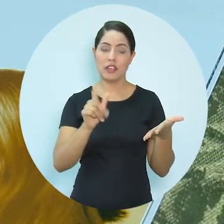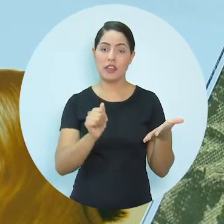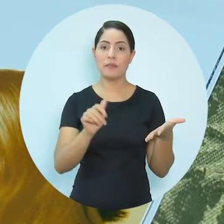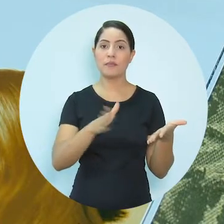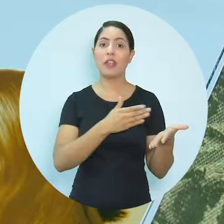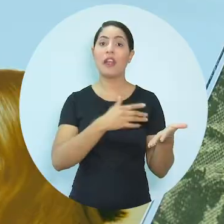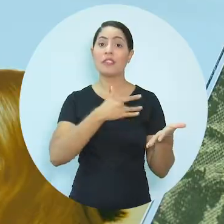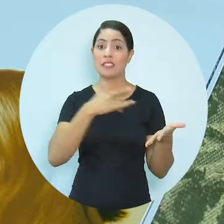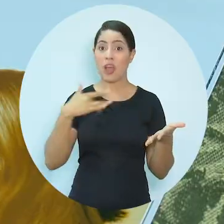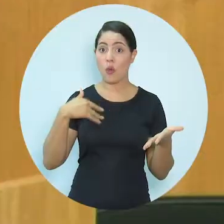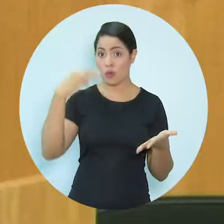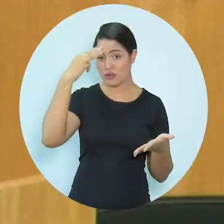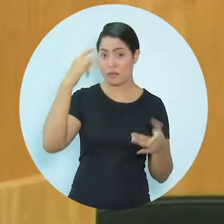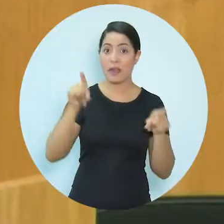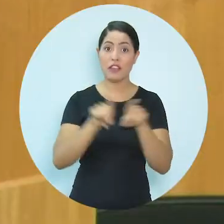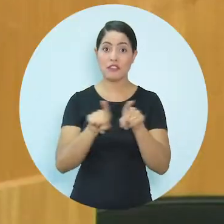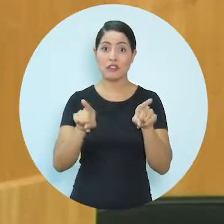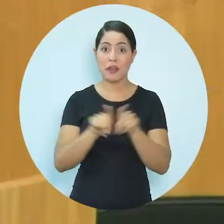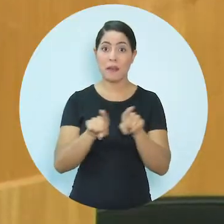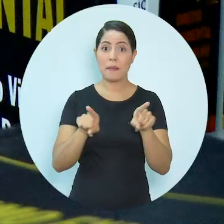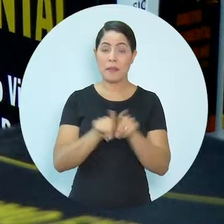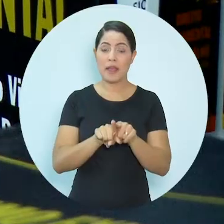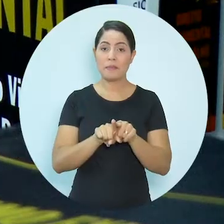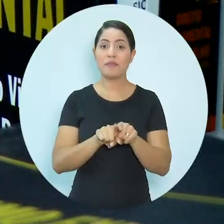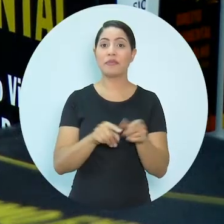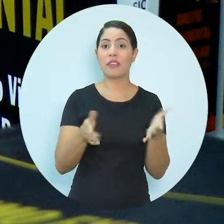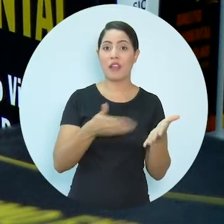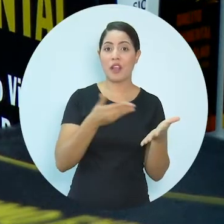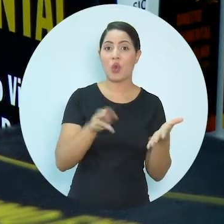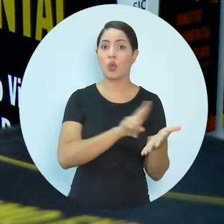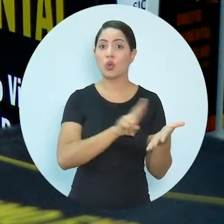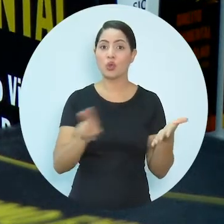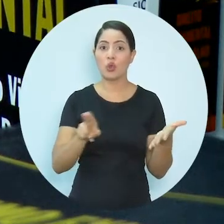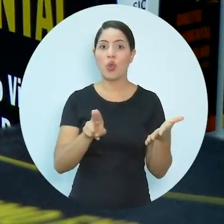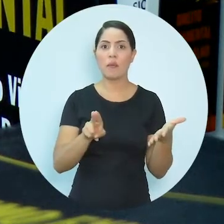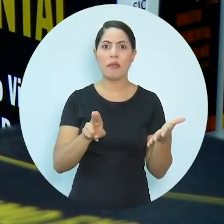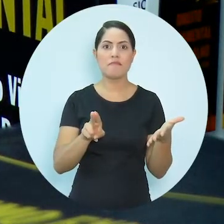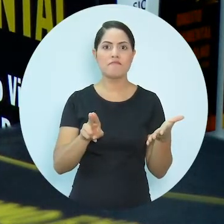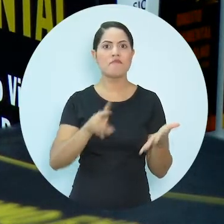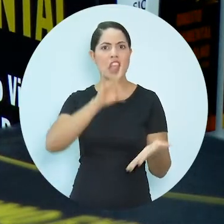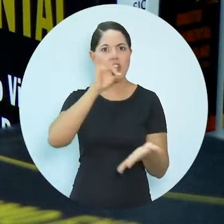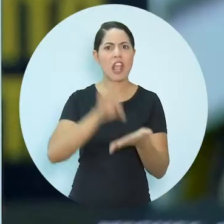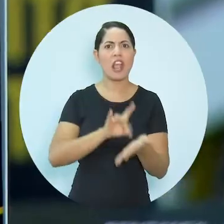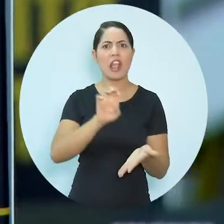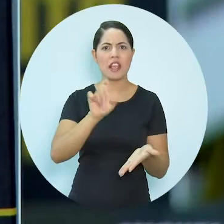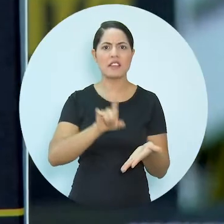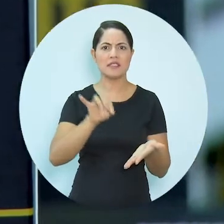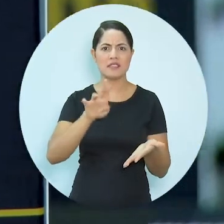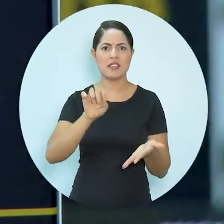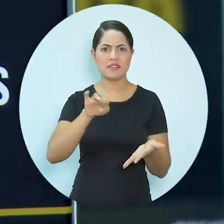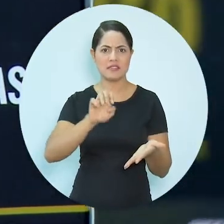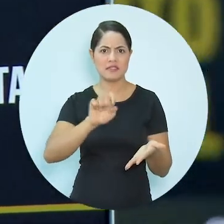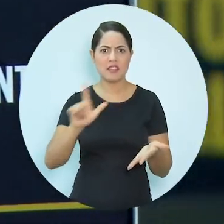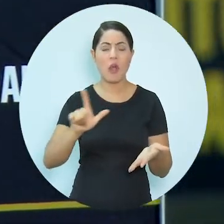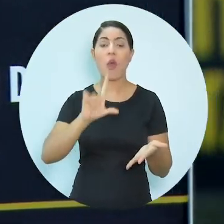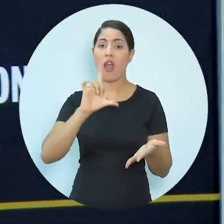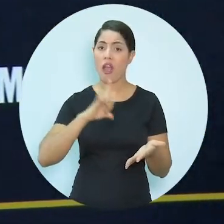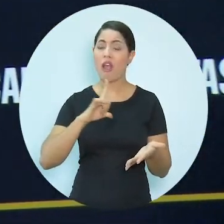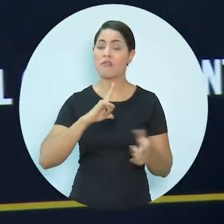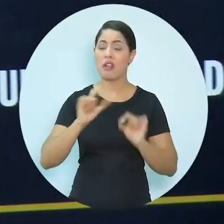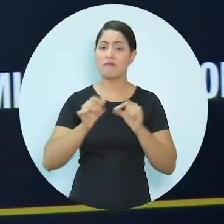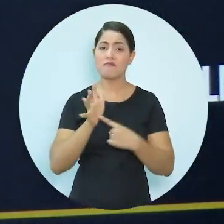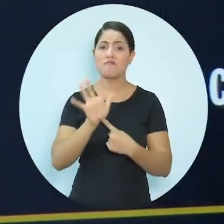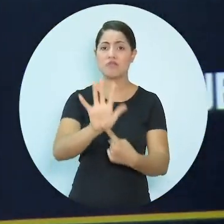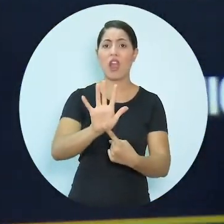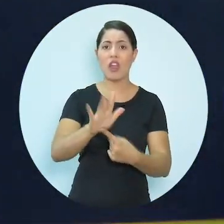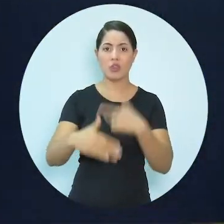Saúde Mental da Advocacia, da conselheira Sandra Krieger, e Máximo Existencial como Direito Fundamental, do conselheiro Miguel Calmon